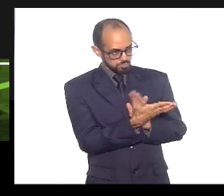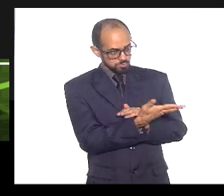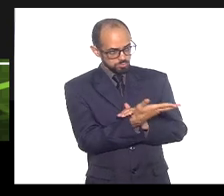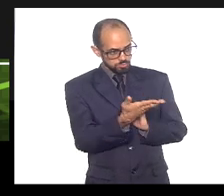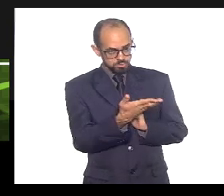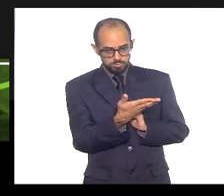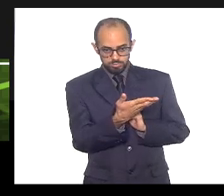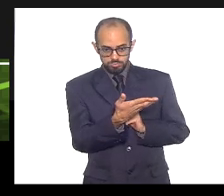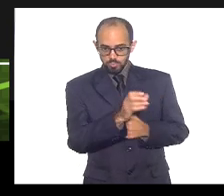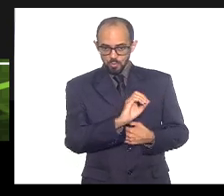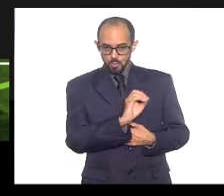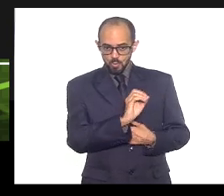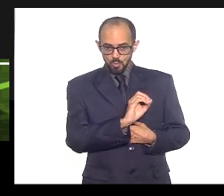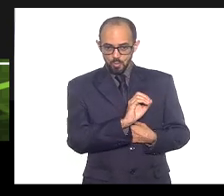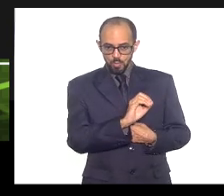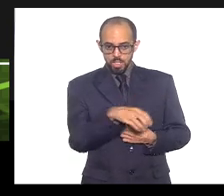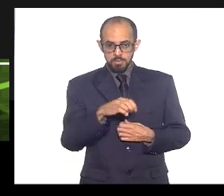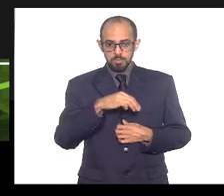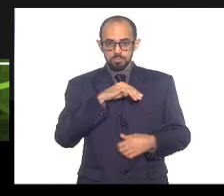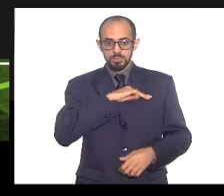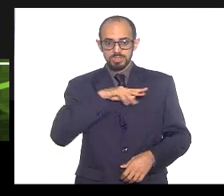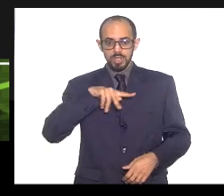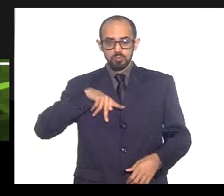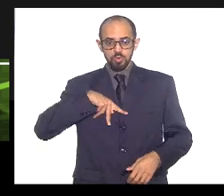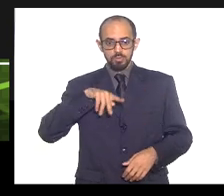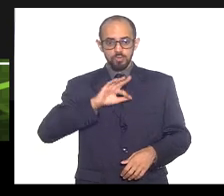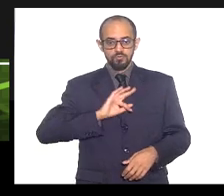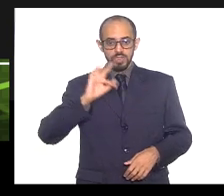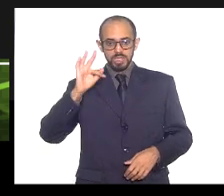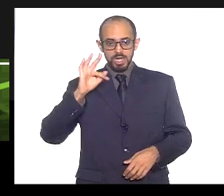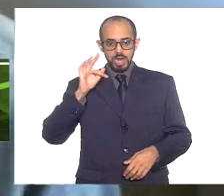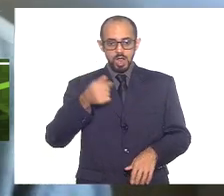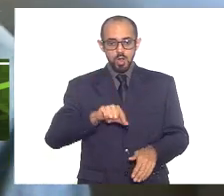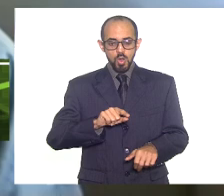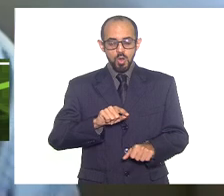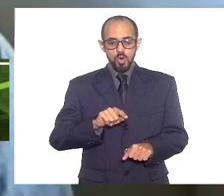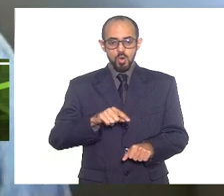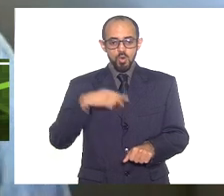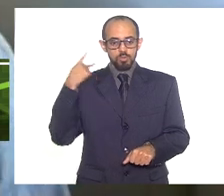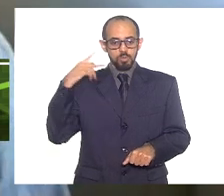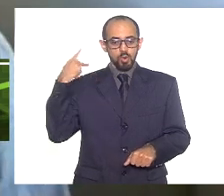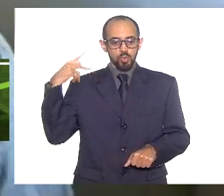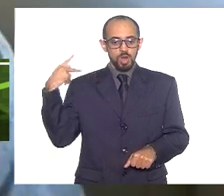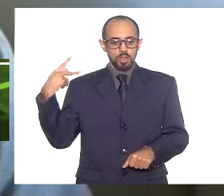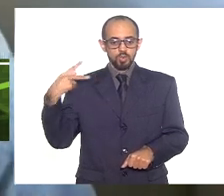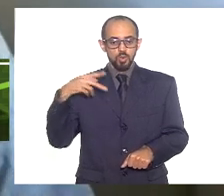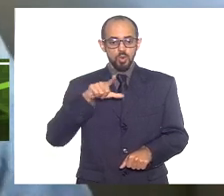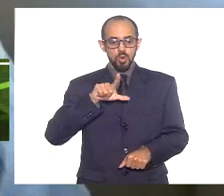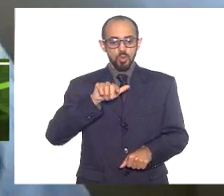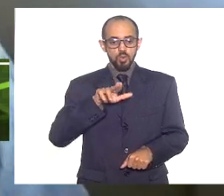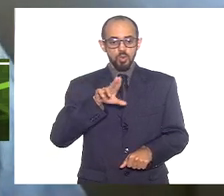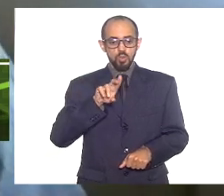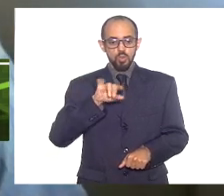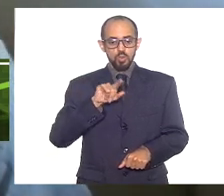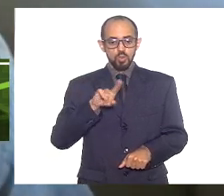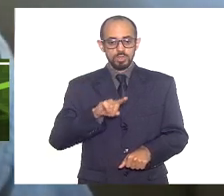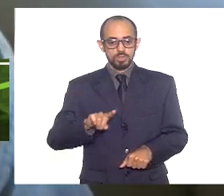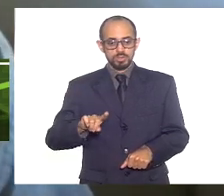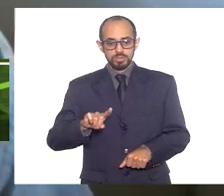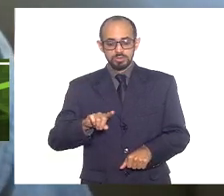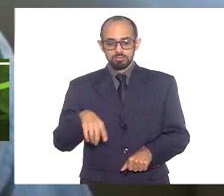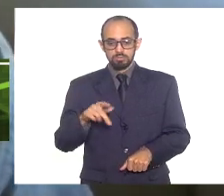Pelo Ministério Público Federal, procurador doutor Luiz Cláudio Leivas. Pelo